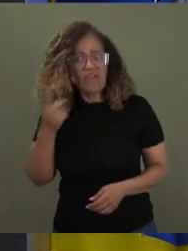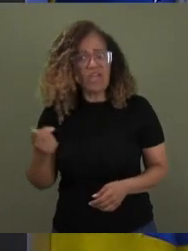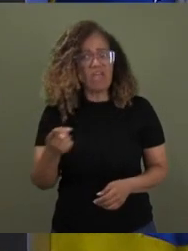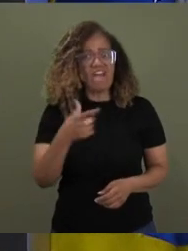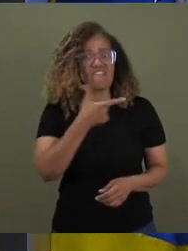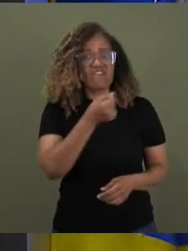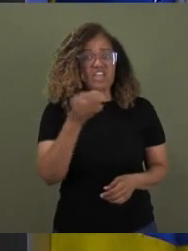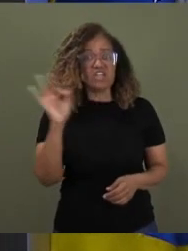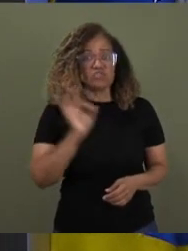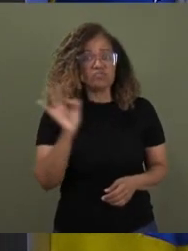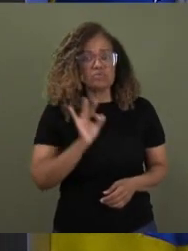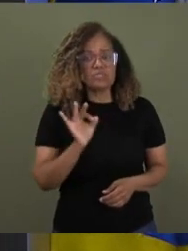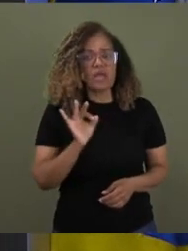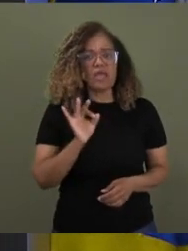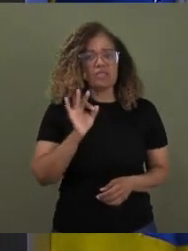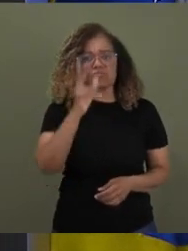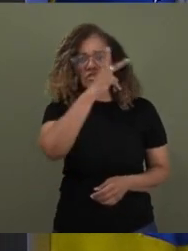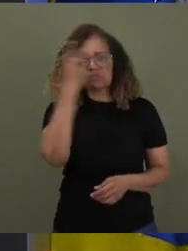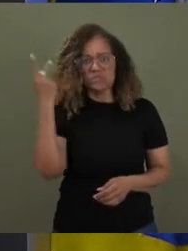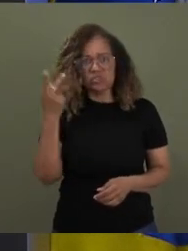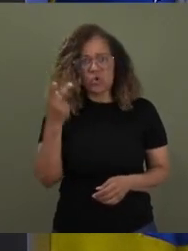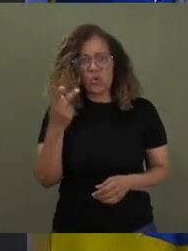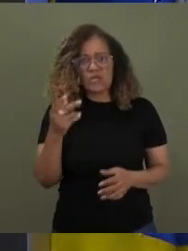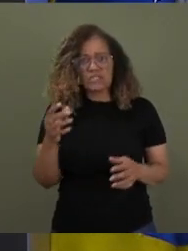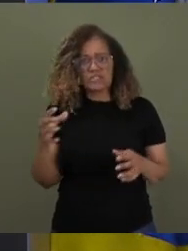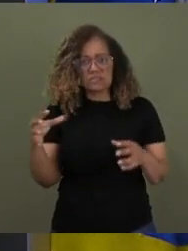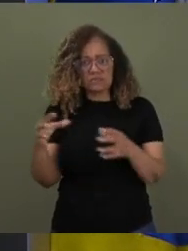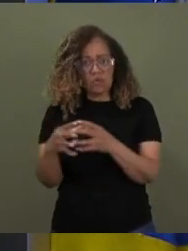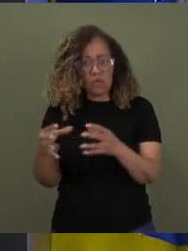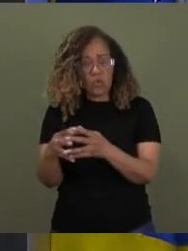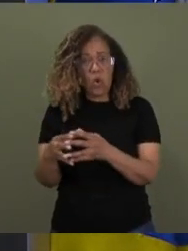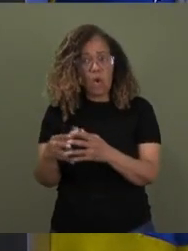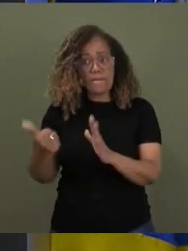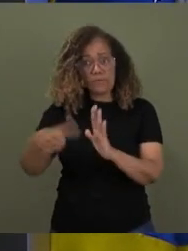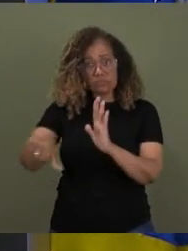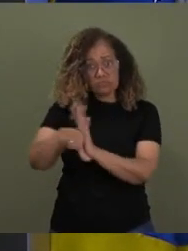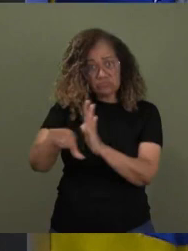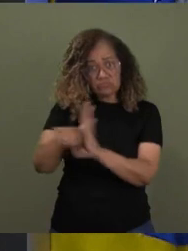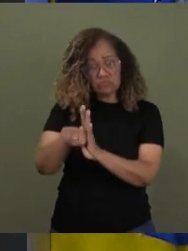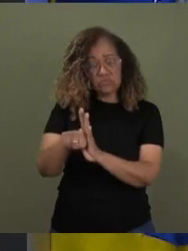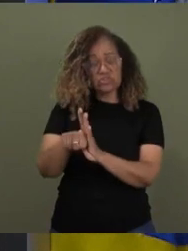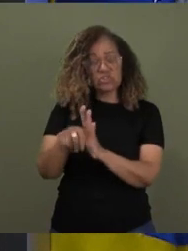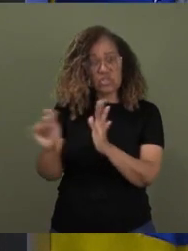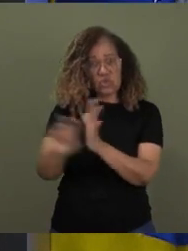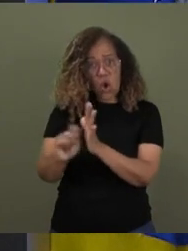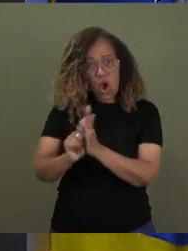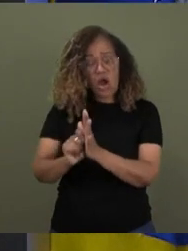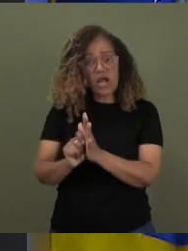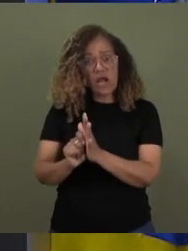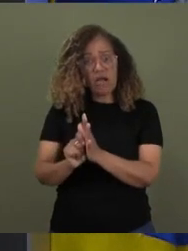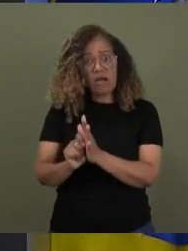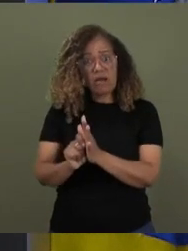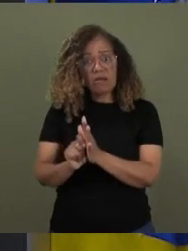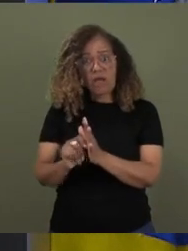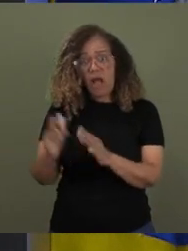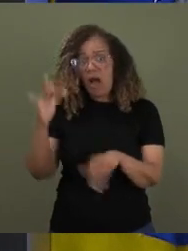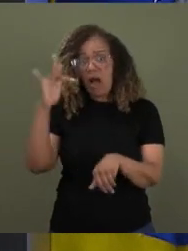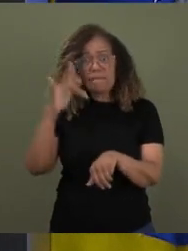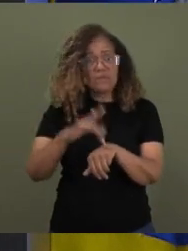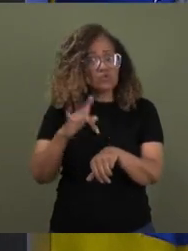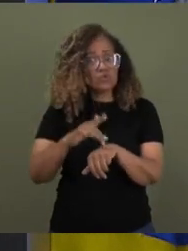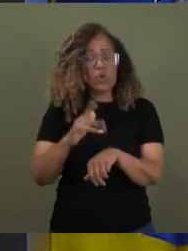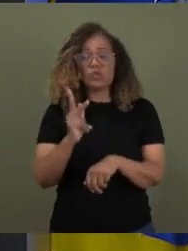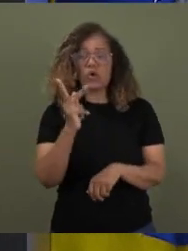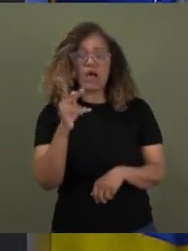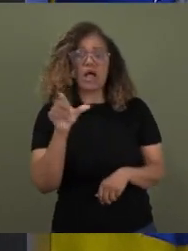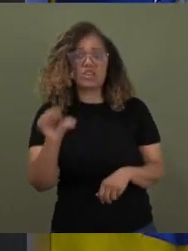20% das pessoas que estão na Cracolândia de São Paulo usam esse tal de K9, com uma mortalidade absurda quando